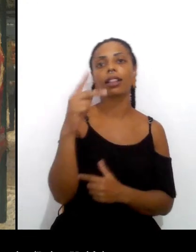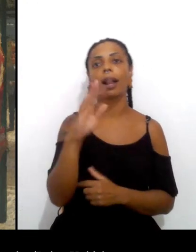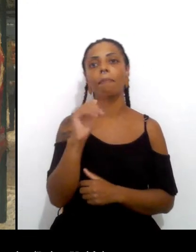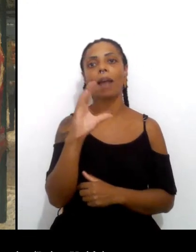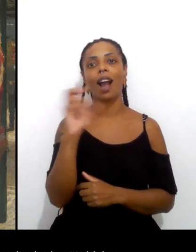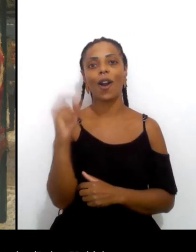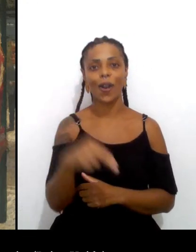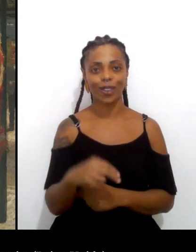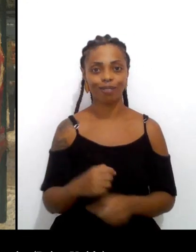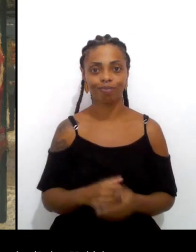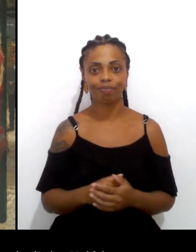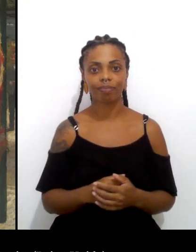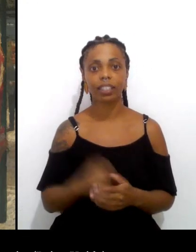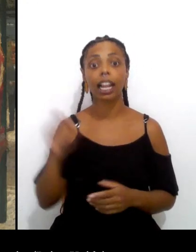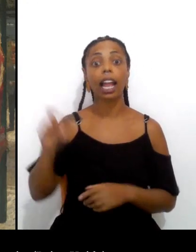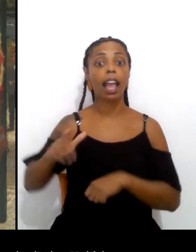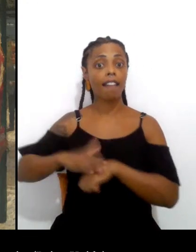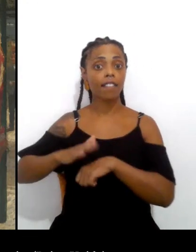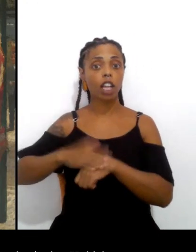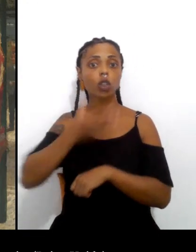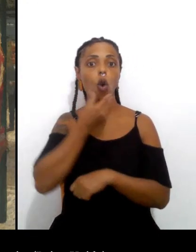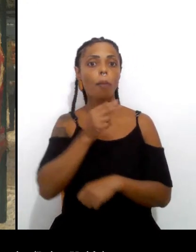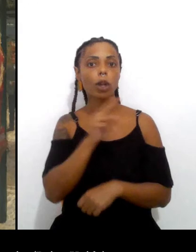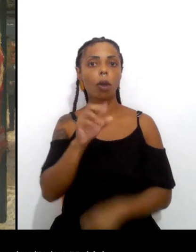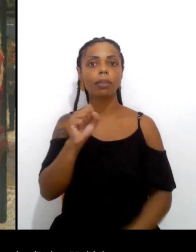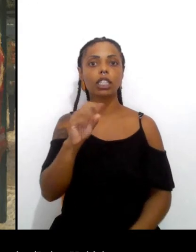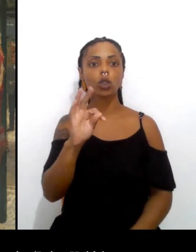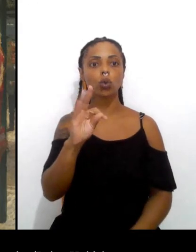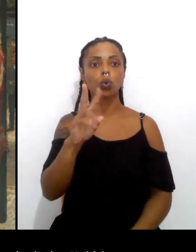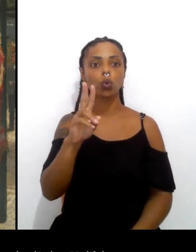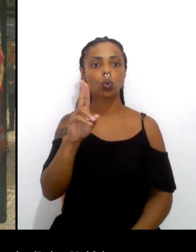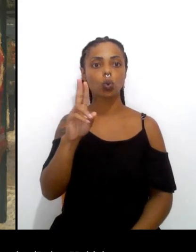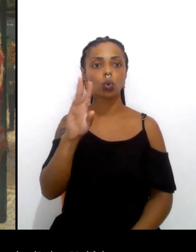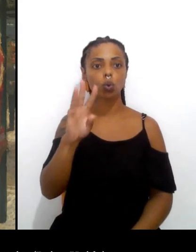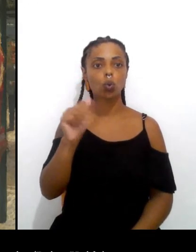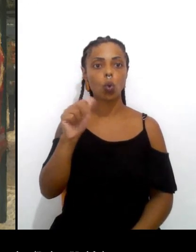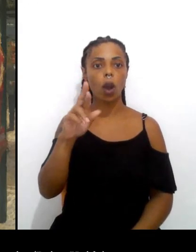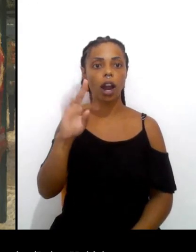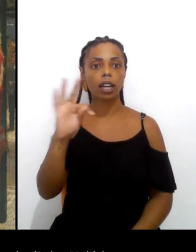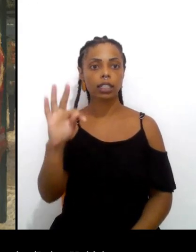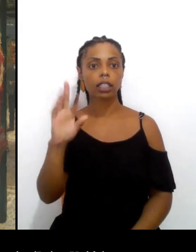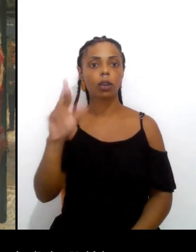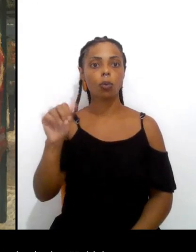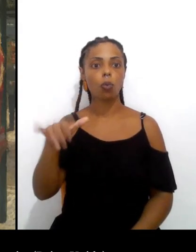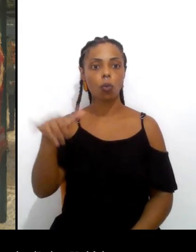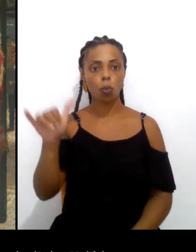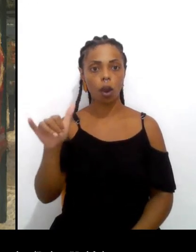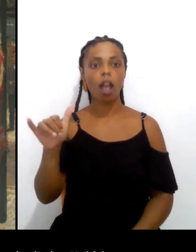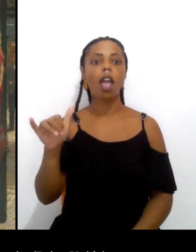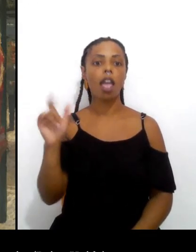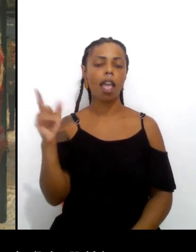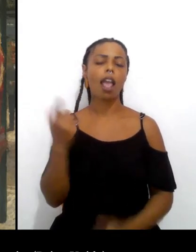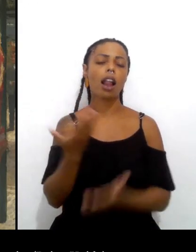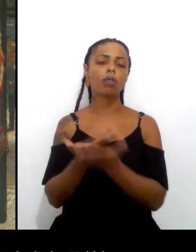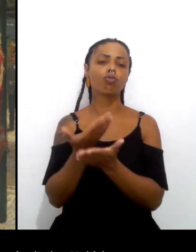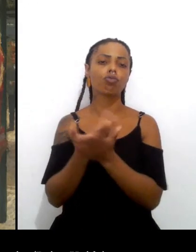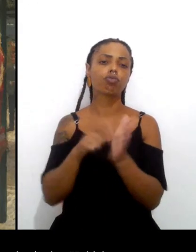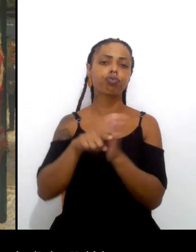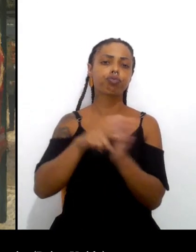foi feito por um senhor chamado Stuart Rey um artista chamado estava estudando na escola de